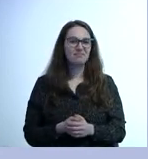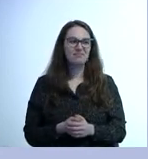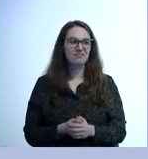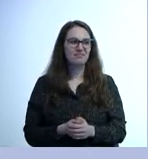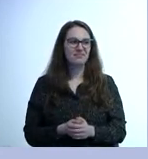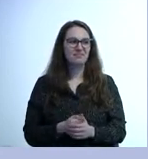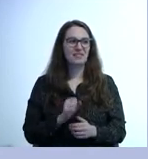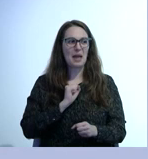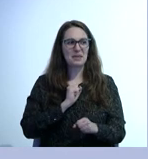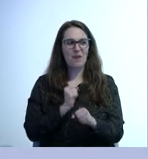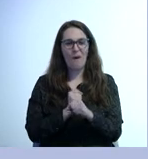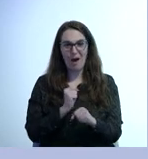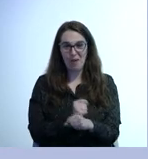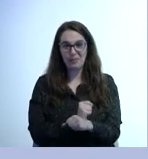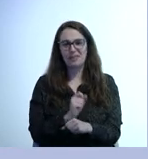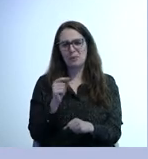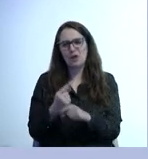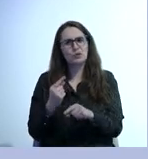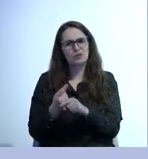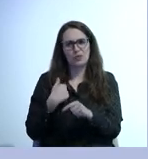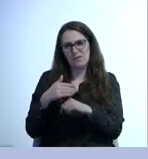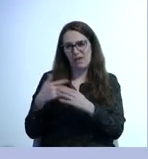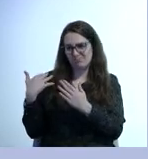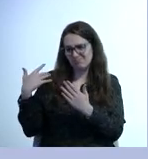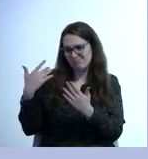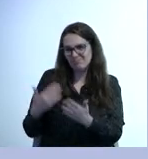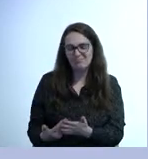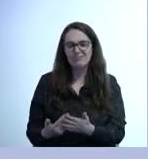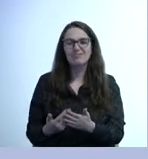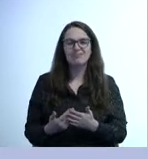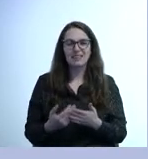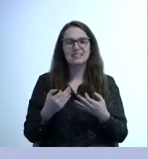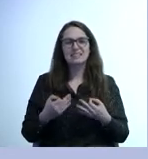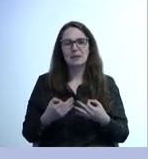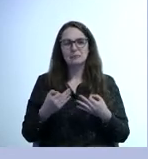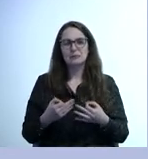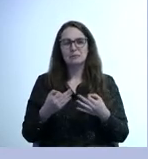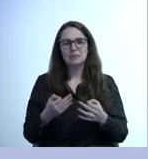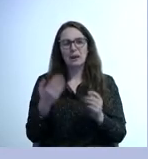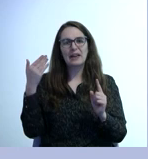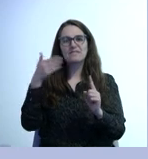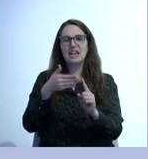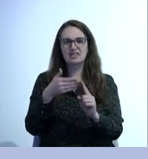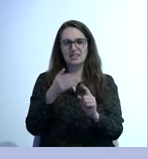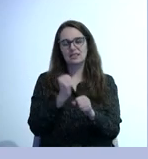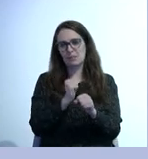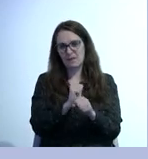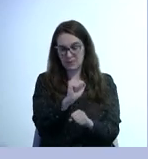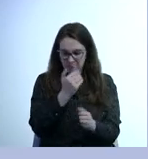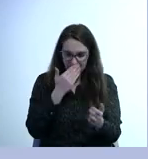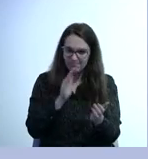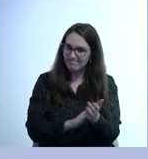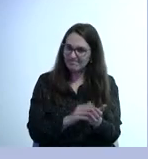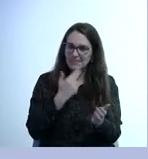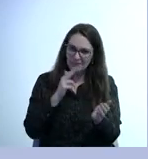a minha obra e tudo aquilo que eu tenho feito tem sempre como referência o seu trabalho, com toda a